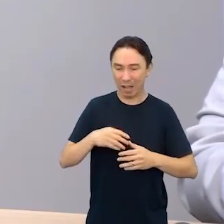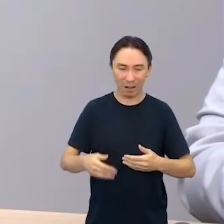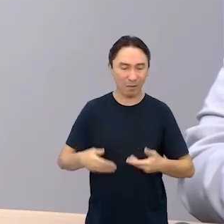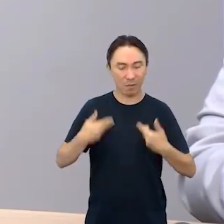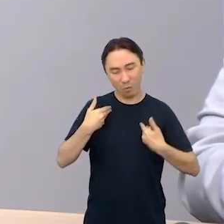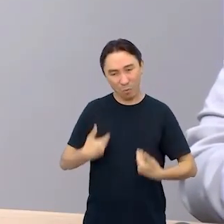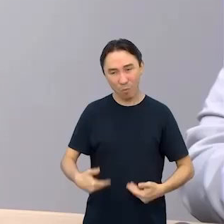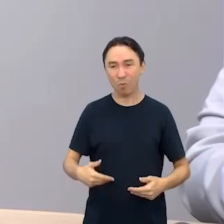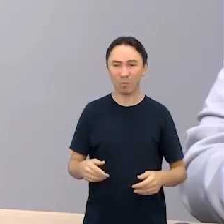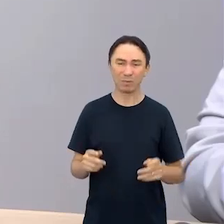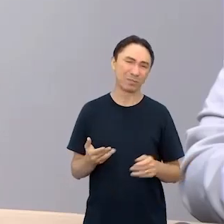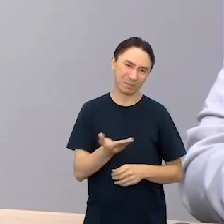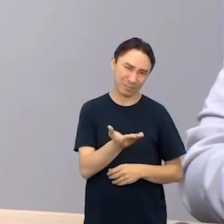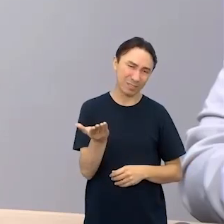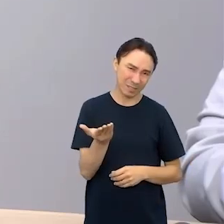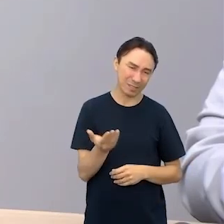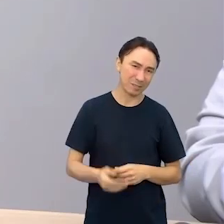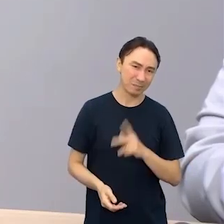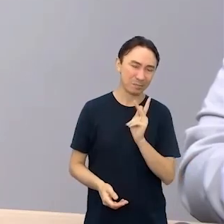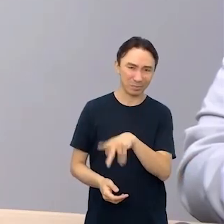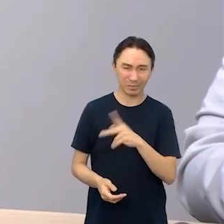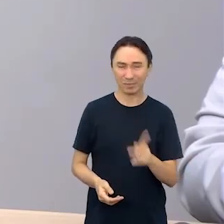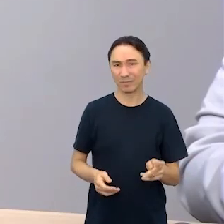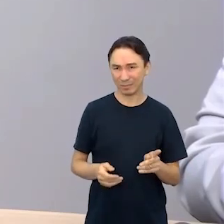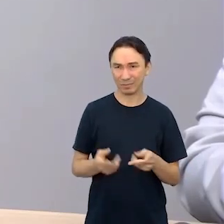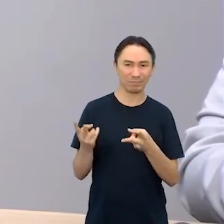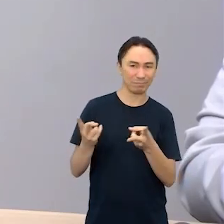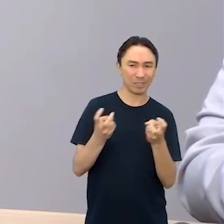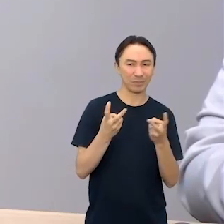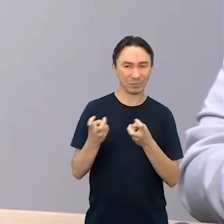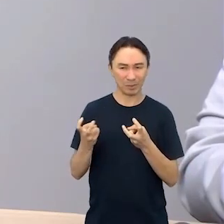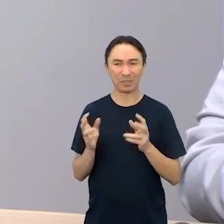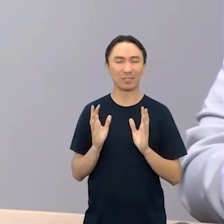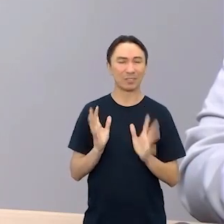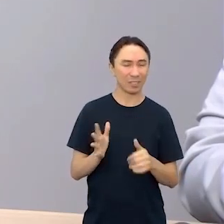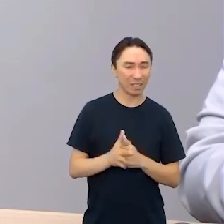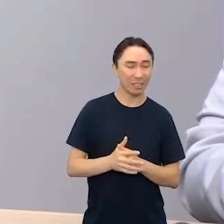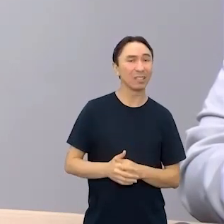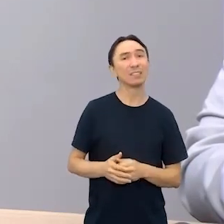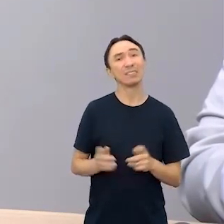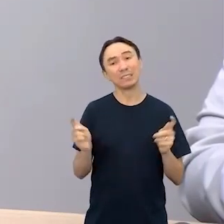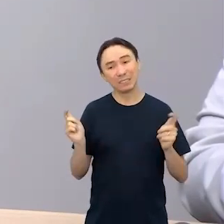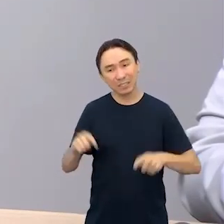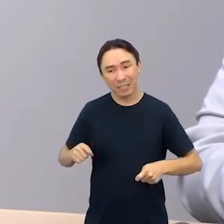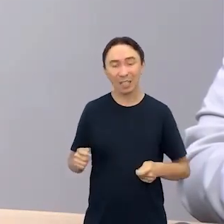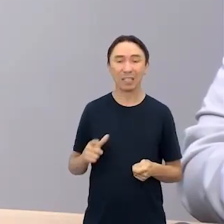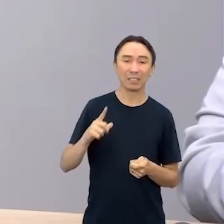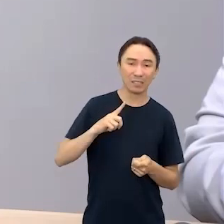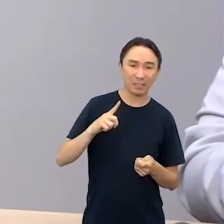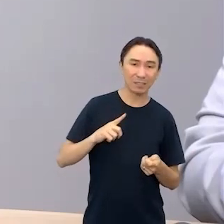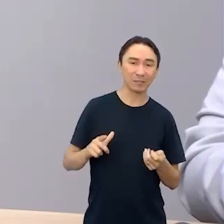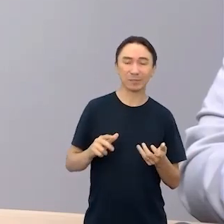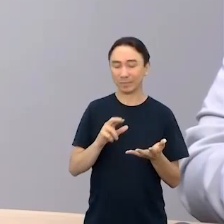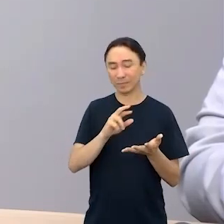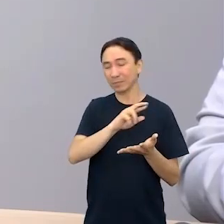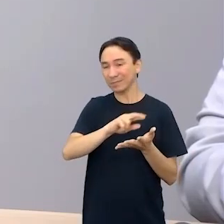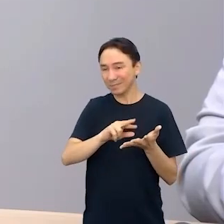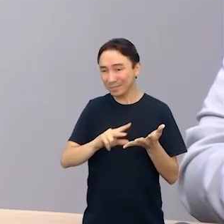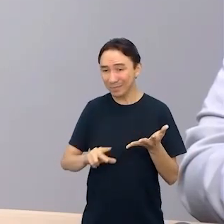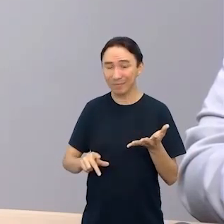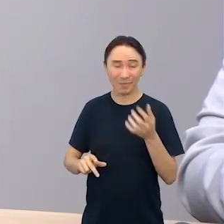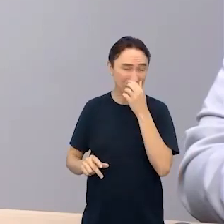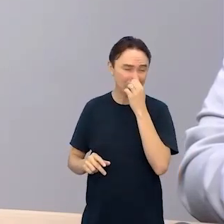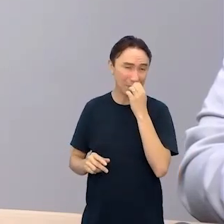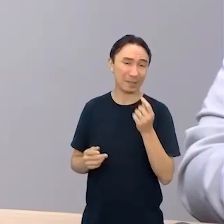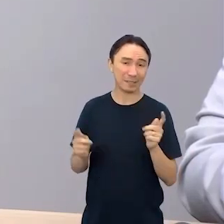enquanto professores, já devem ter identificado todas essas potencialidades de comportamento que existem dentro